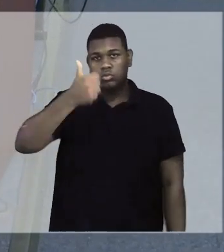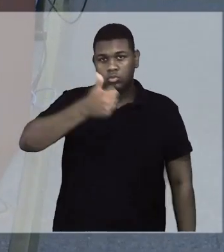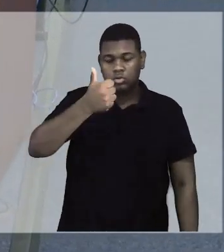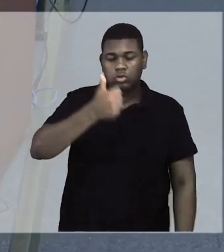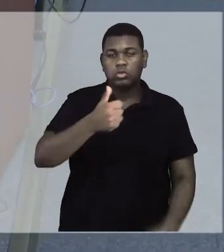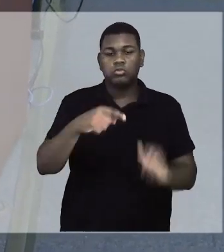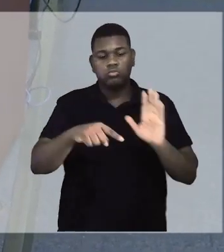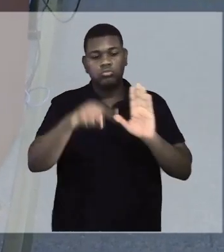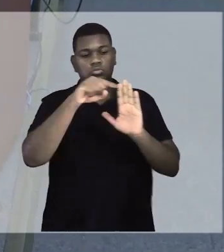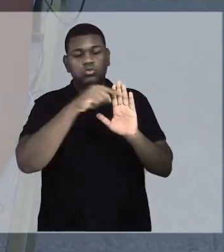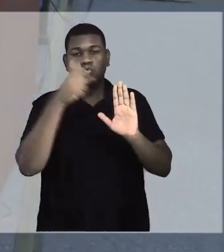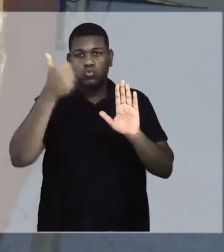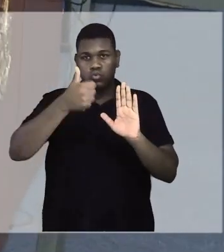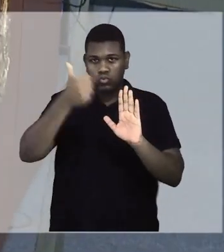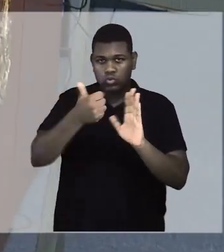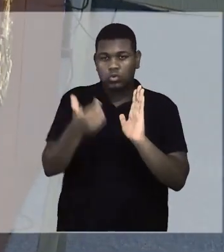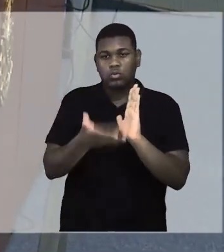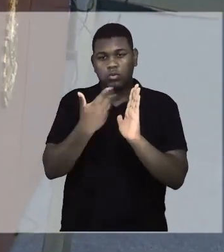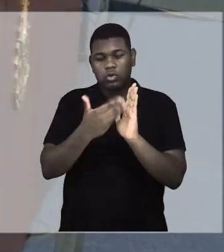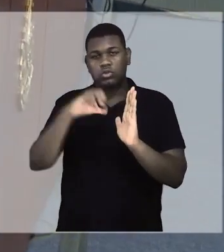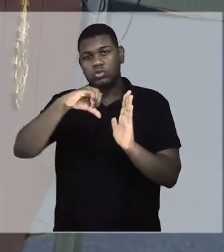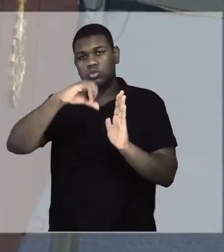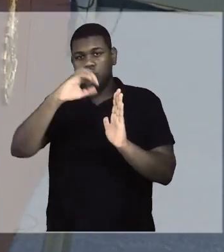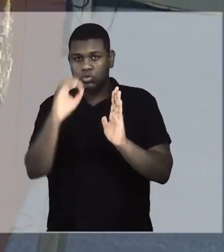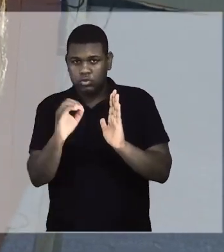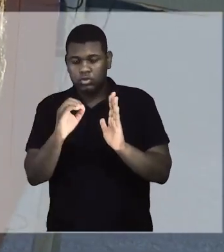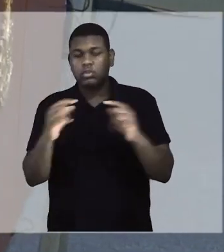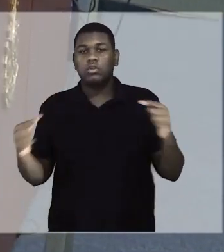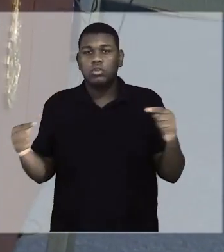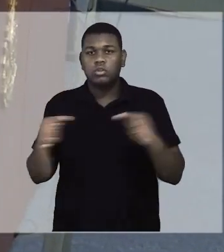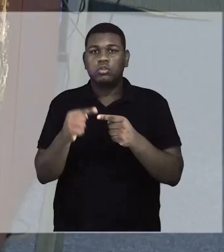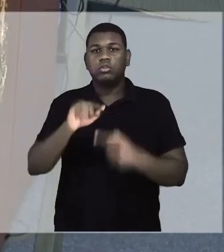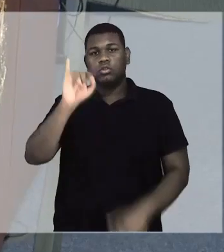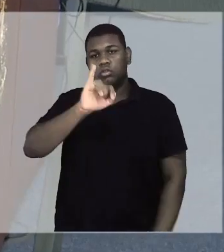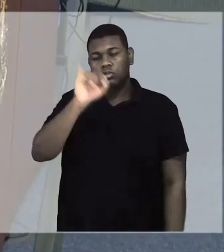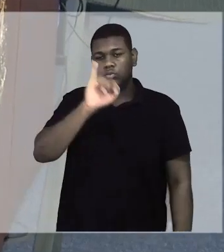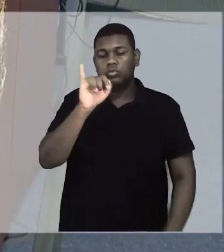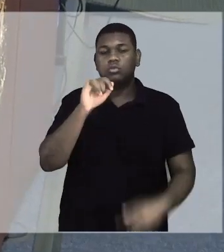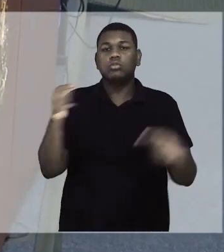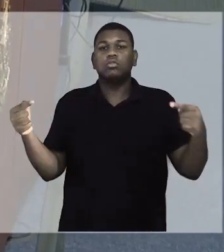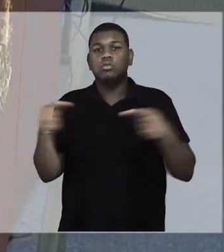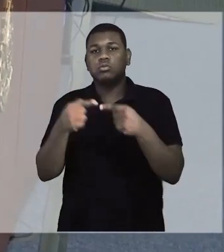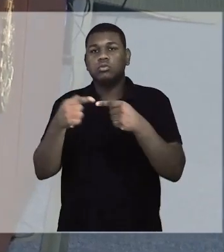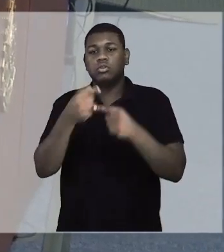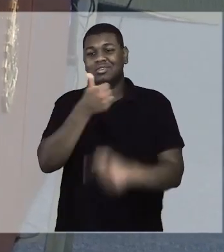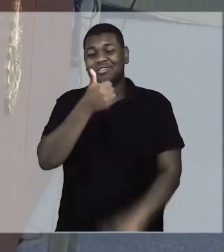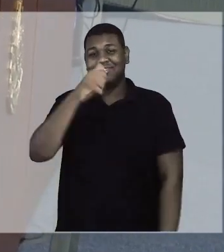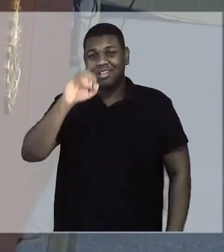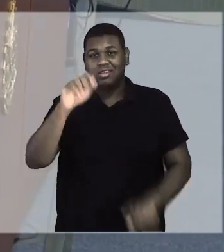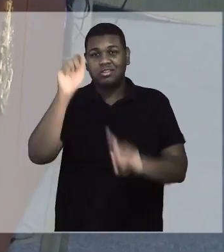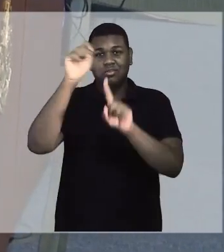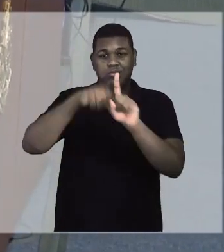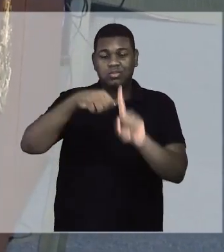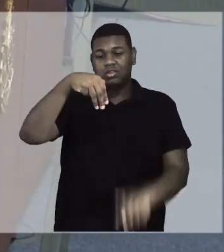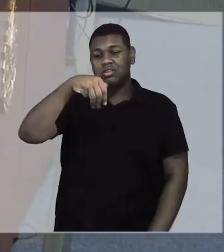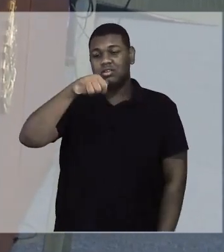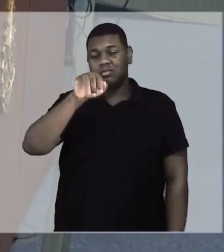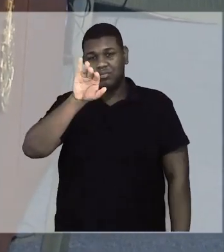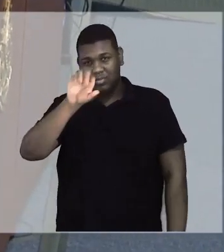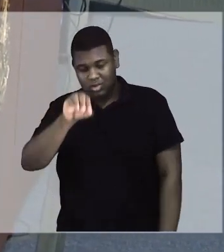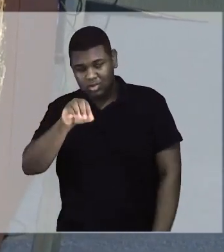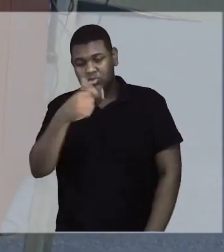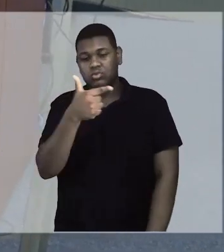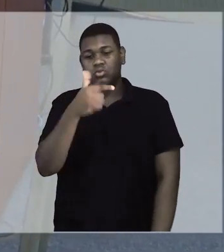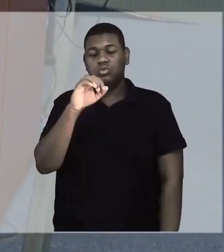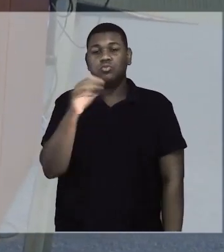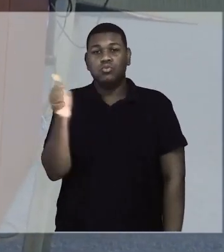Sonegação fiscal, artigo 1º, inciso 1 da Lei 8.137/90, crédito tributário